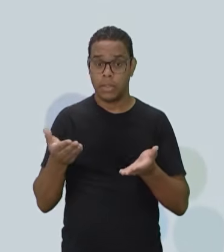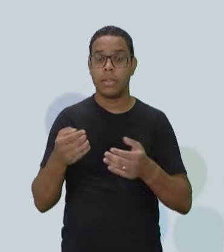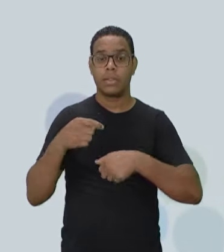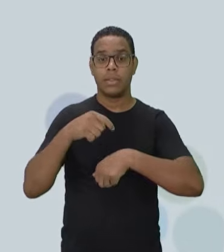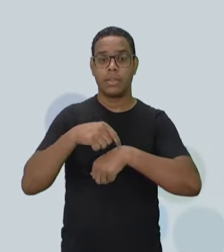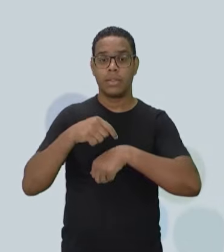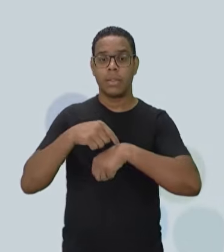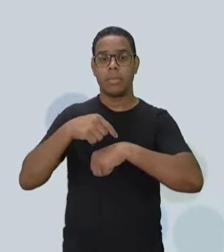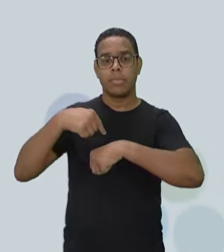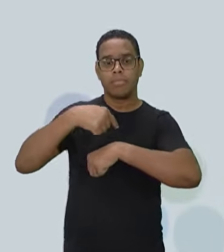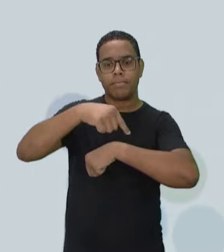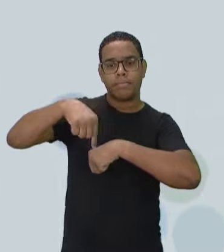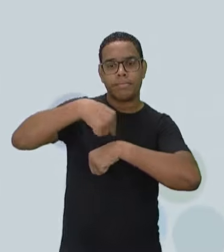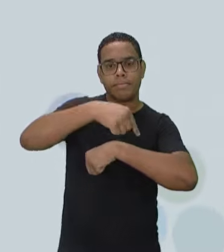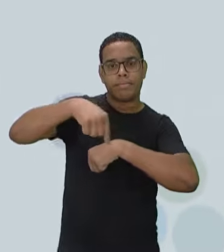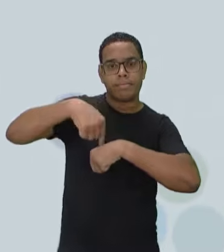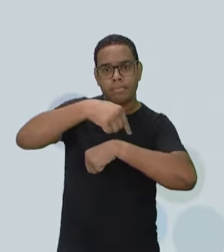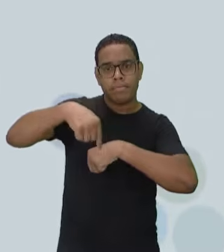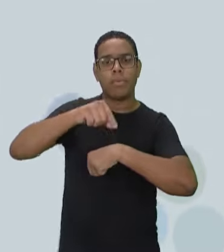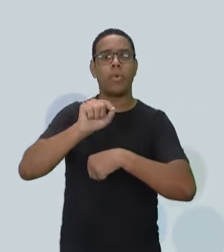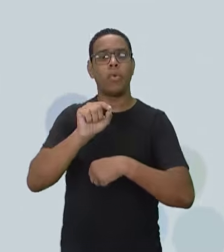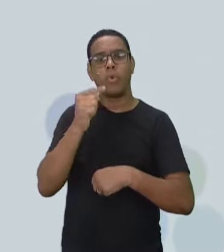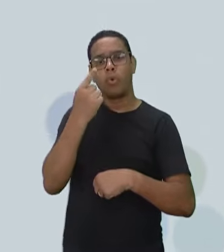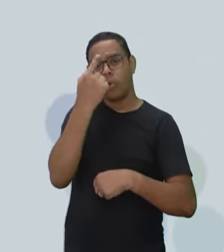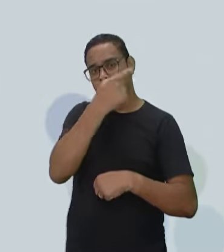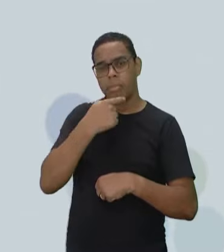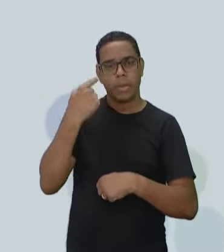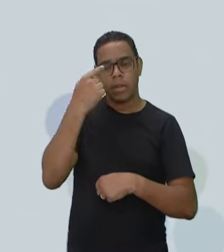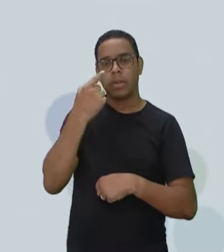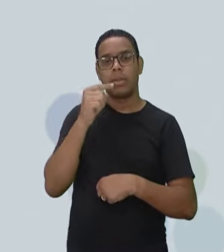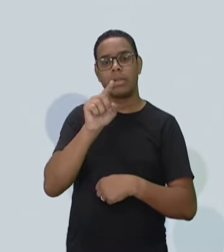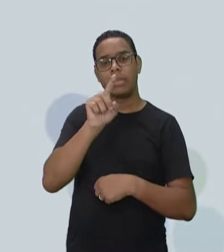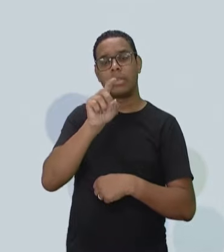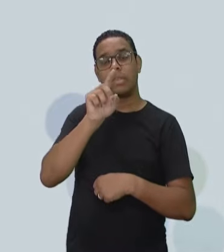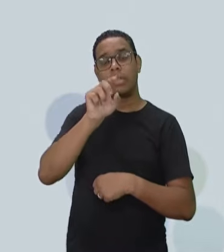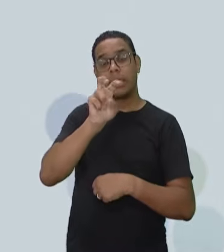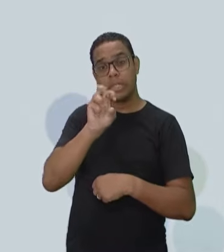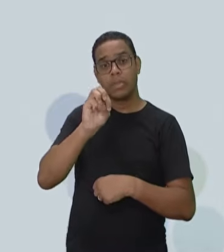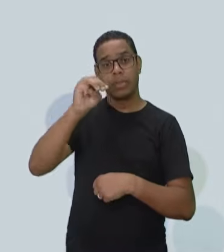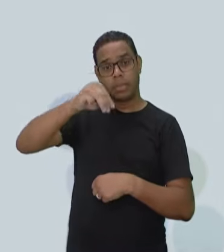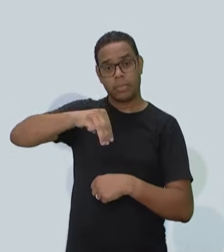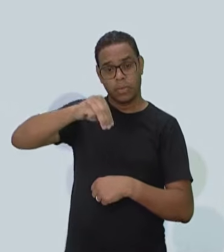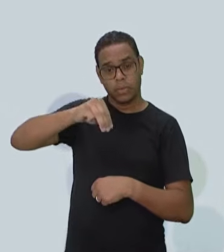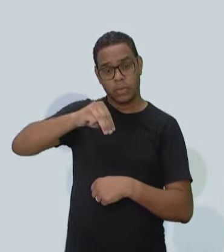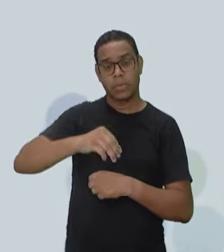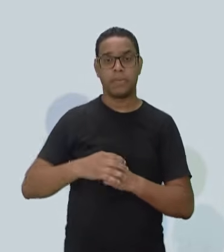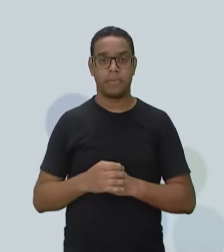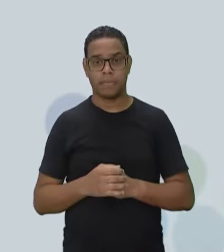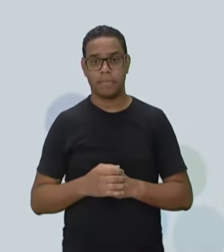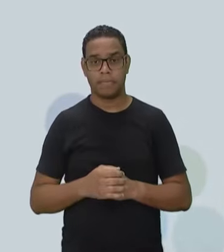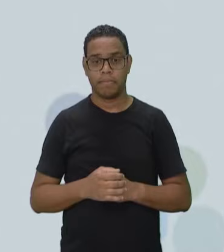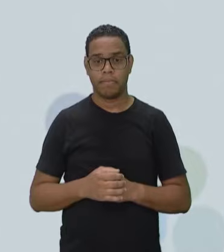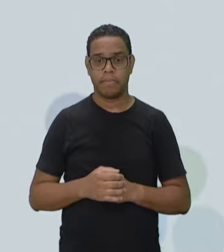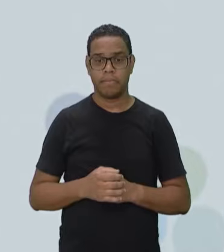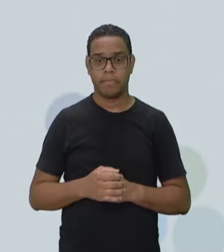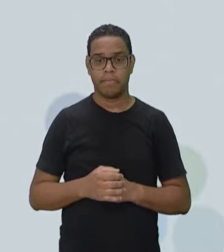nesse relógio 1 hora e 50 minutos. Opa.